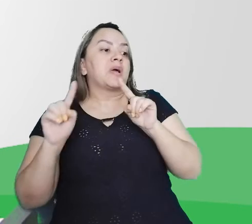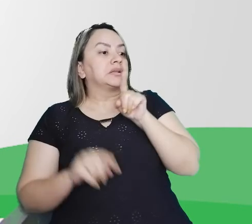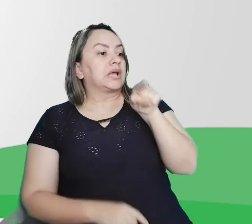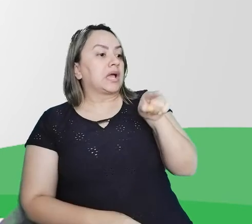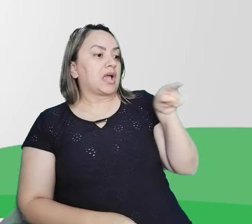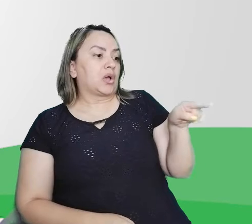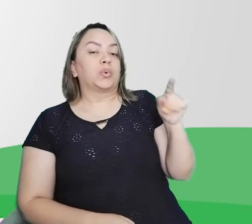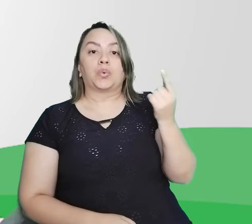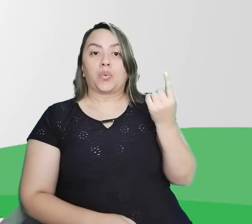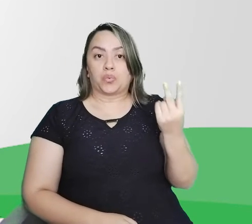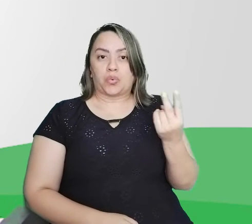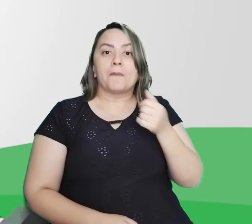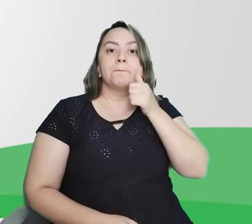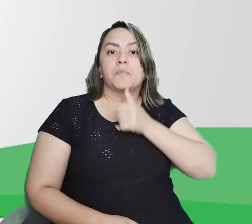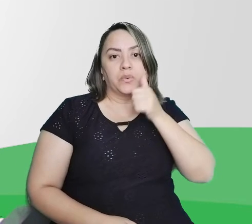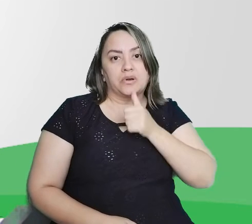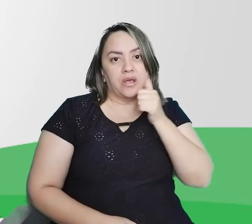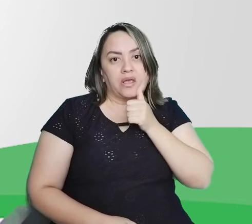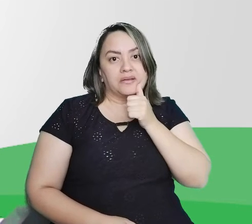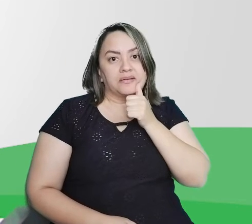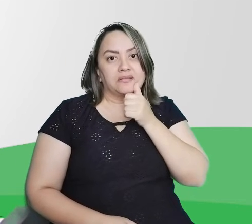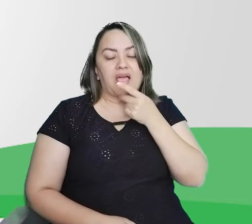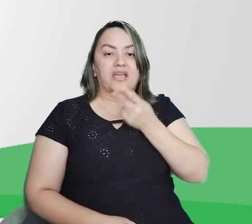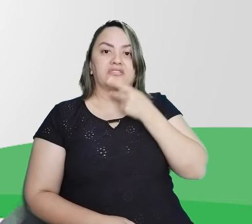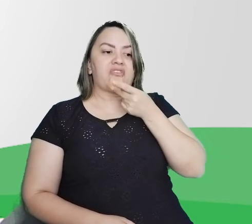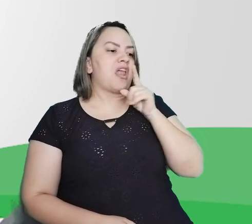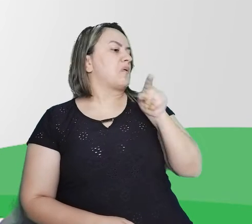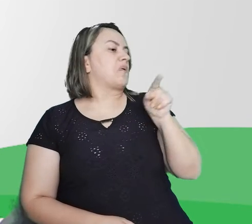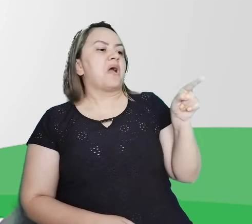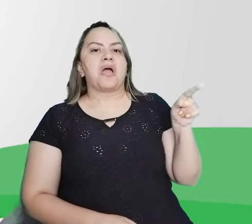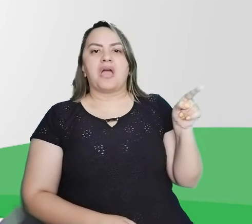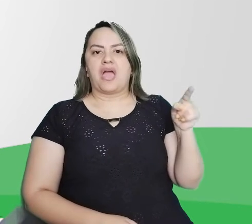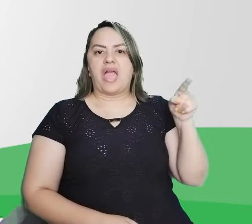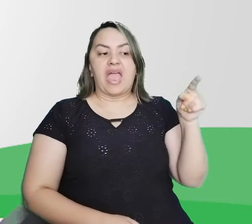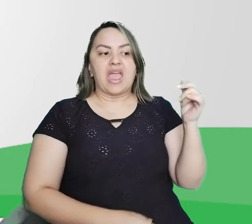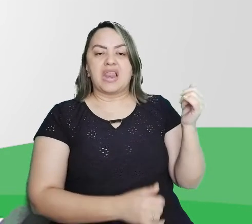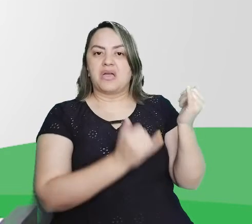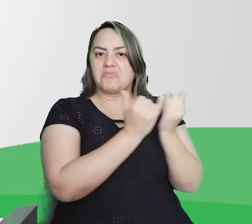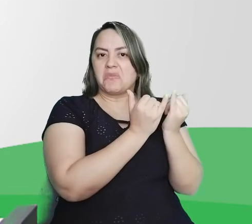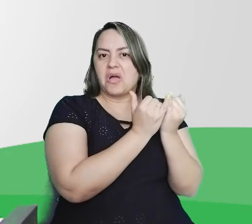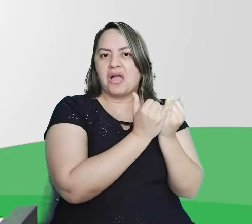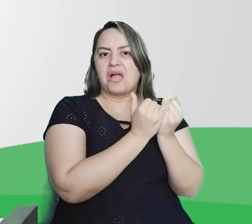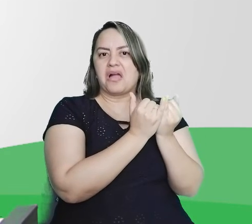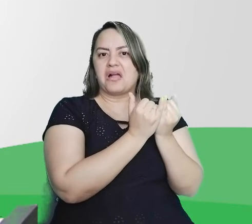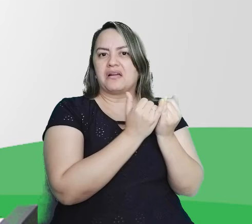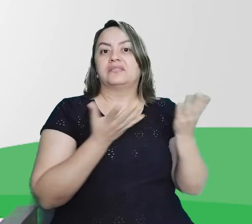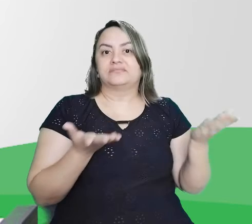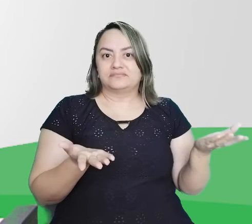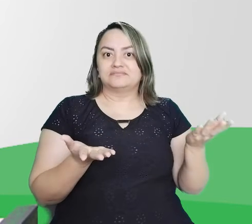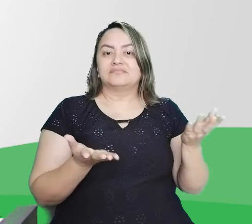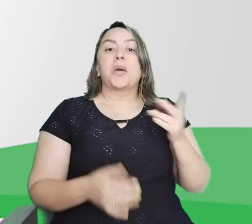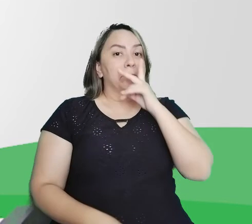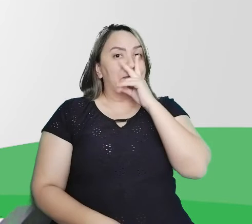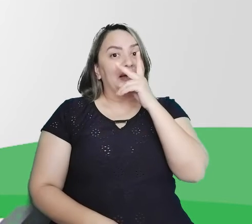estão fofocando." O tom é um pouco de brincadeira e um pouco de desqualificação. O que esse